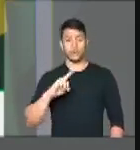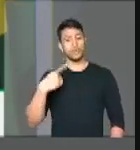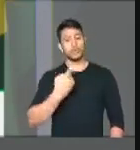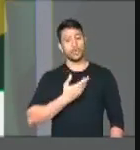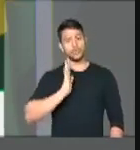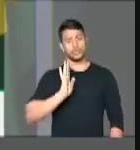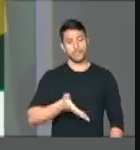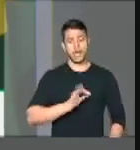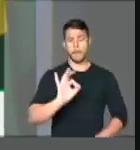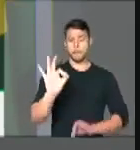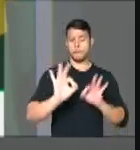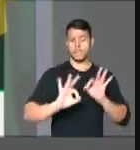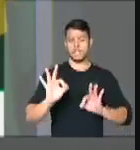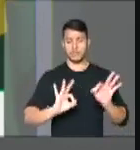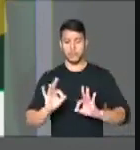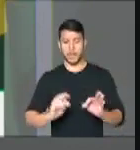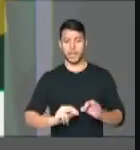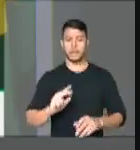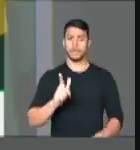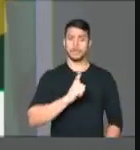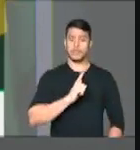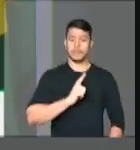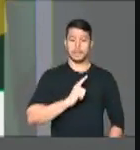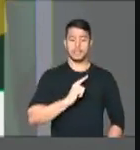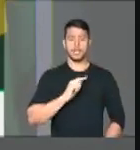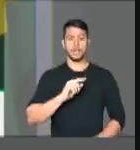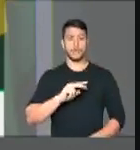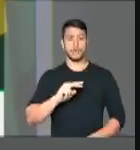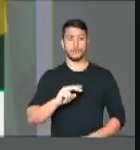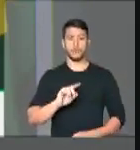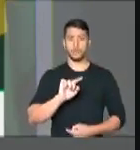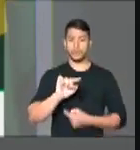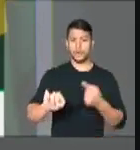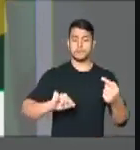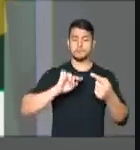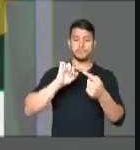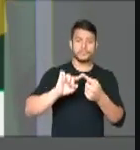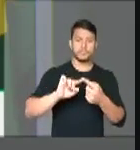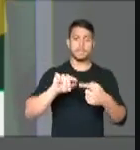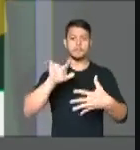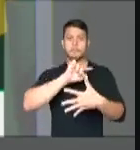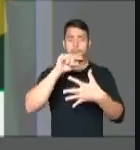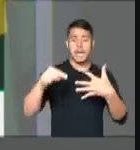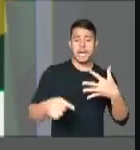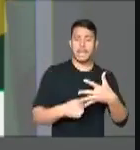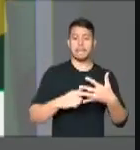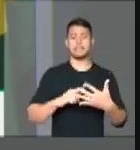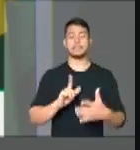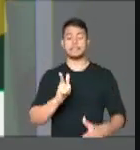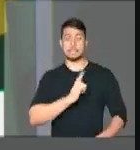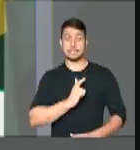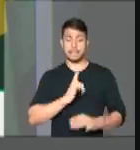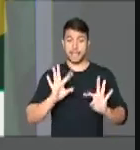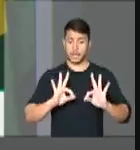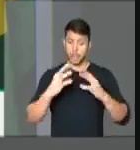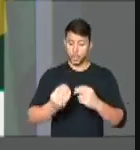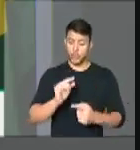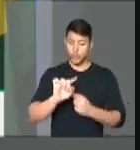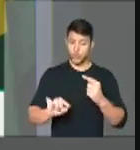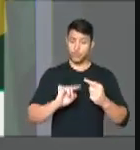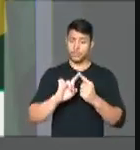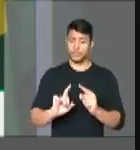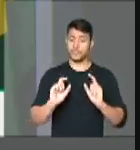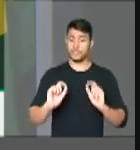planejamento estratégico, temos visão, missão, valores, metas, indicadores, tudo isso muito importante para fazer